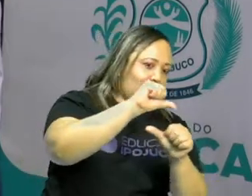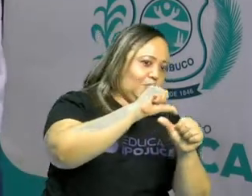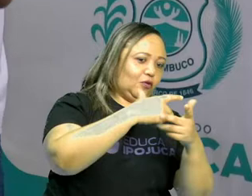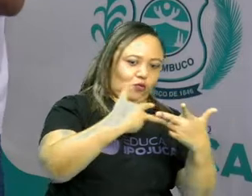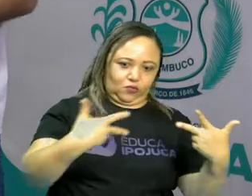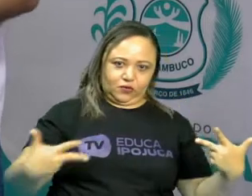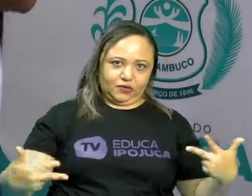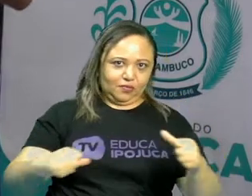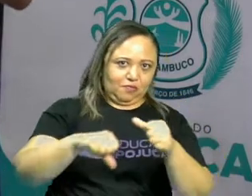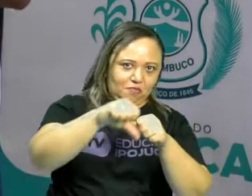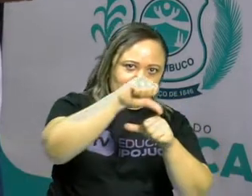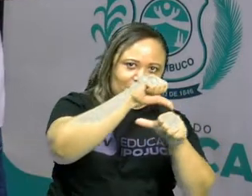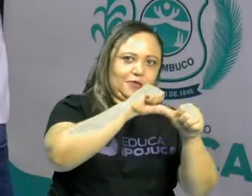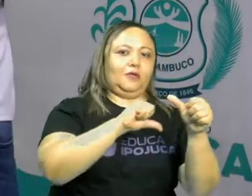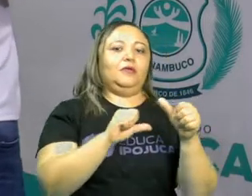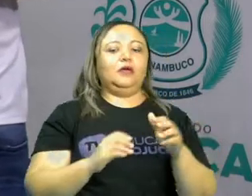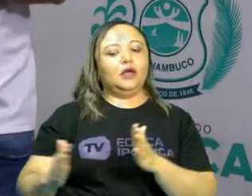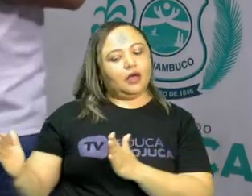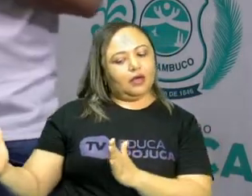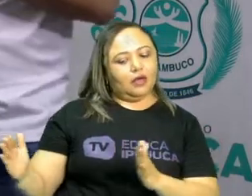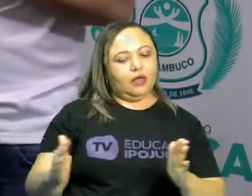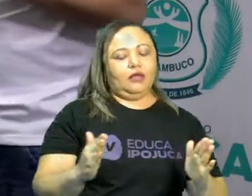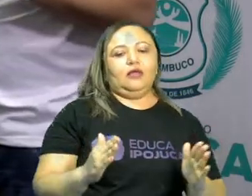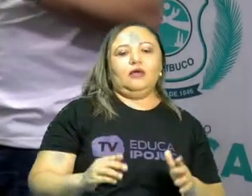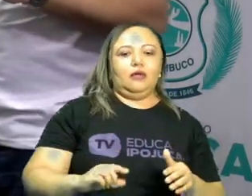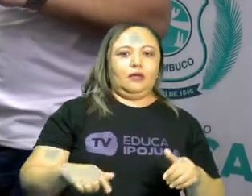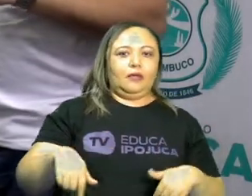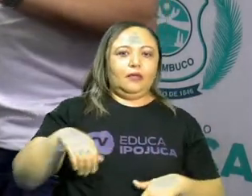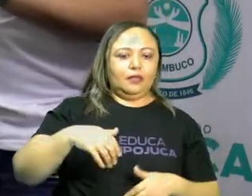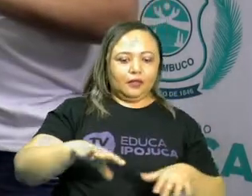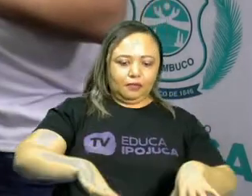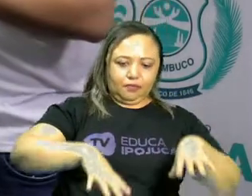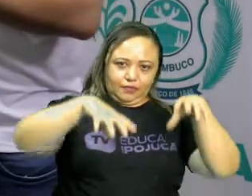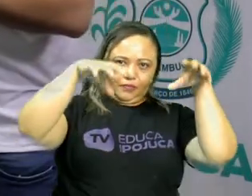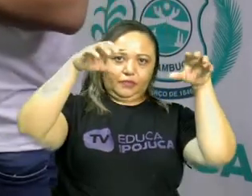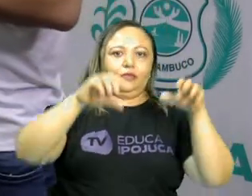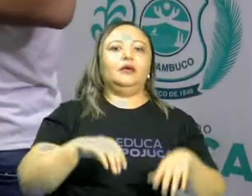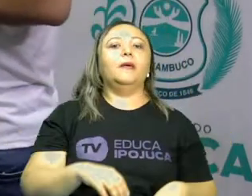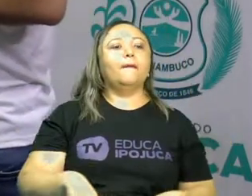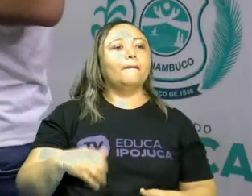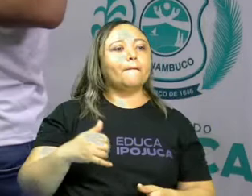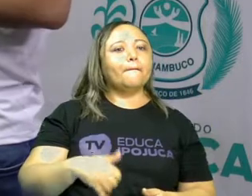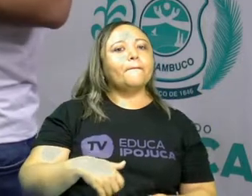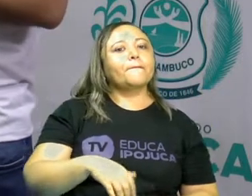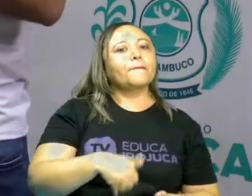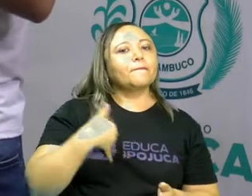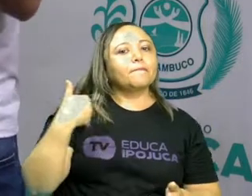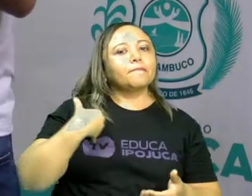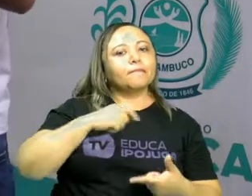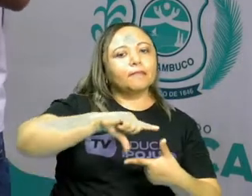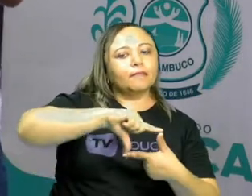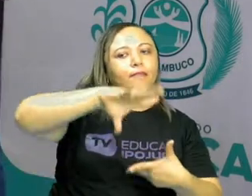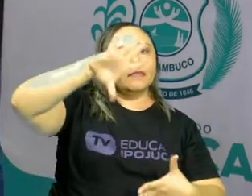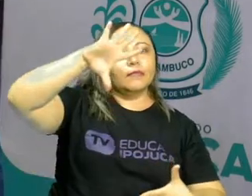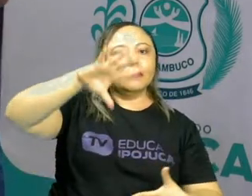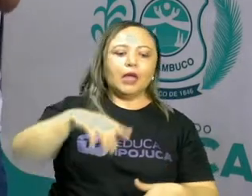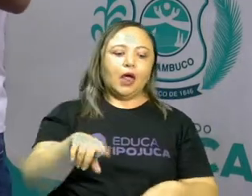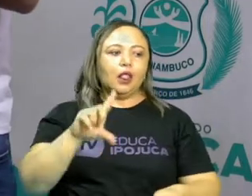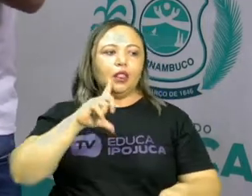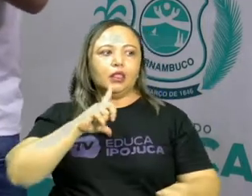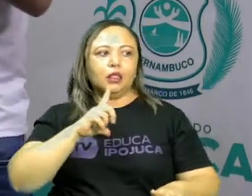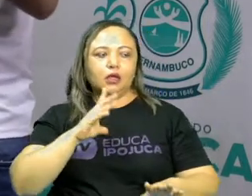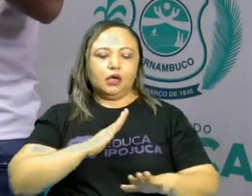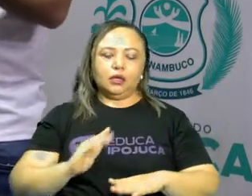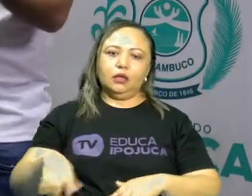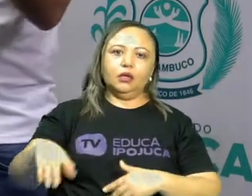da idade média para a idade moderna e aí nós temos a Monalisa também tem uma obra de arte o